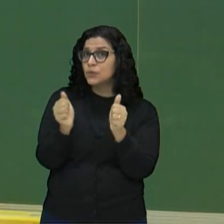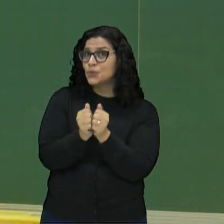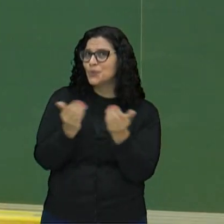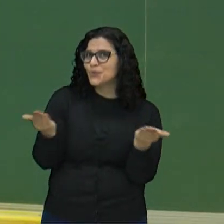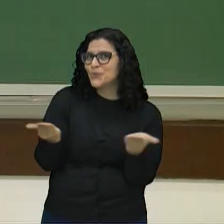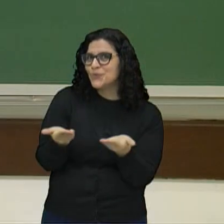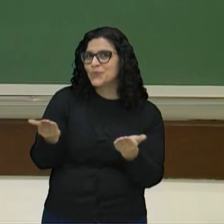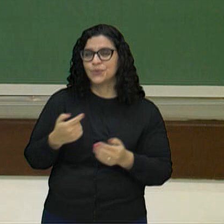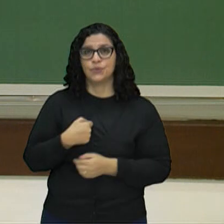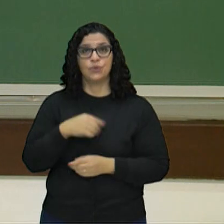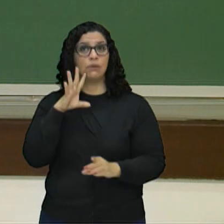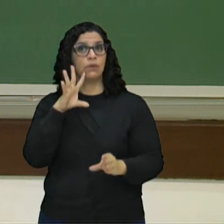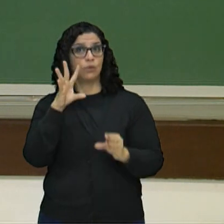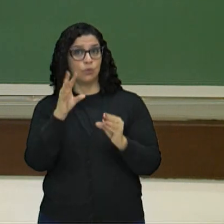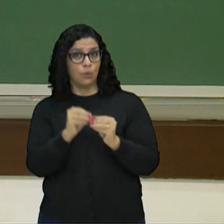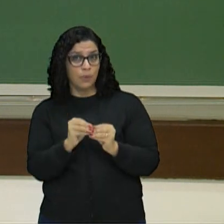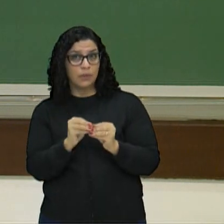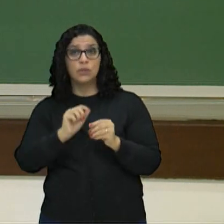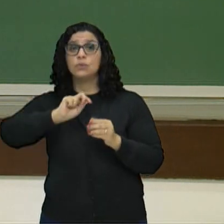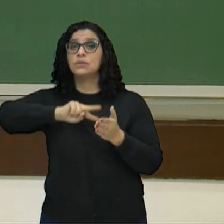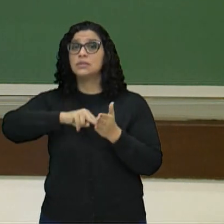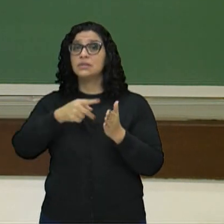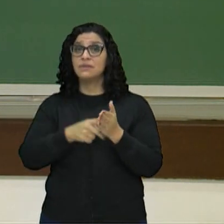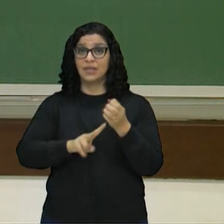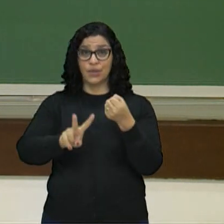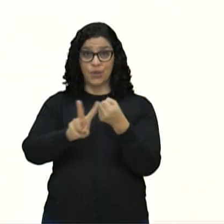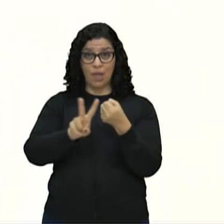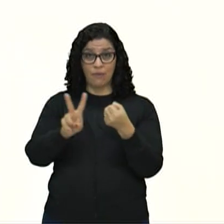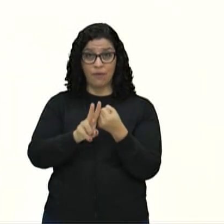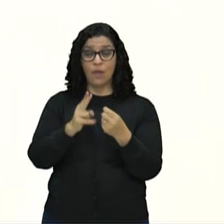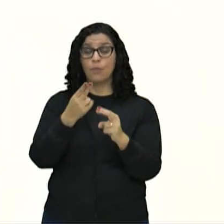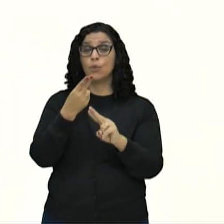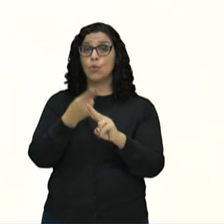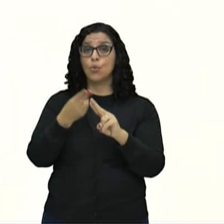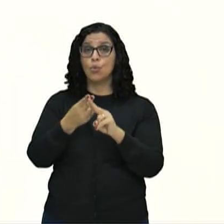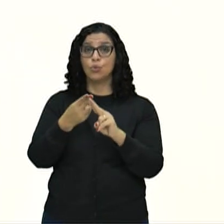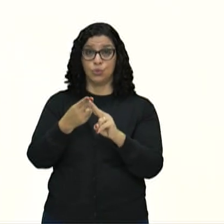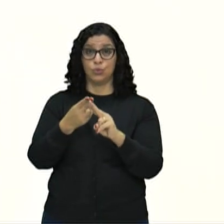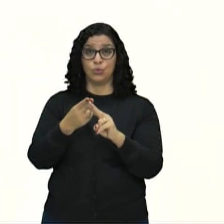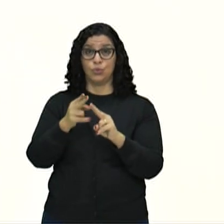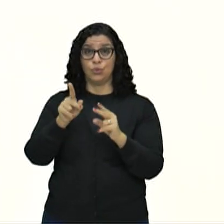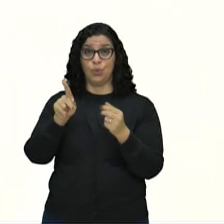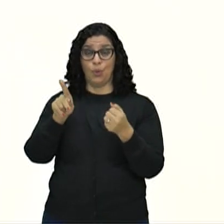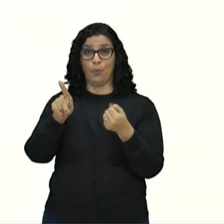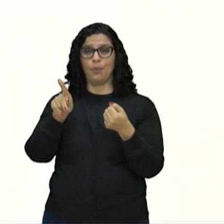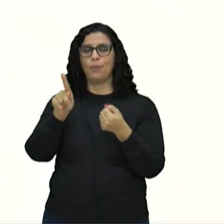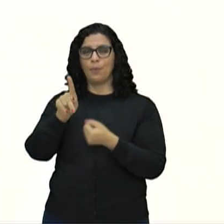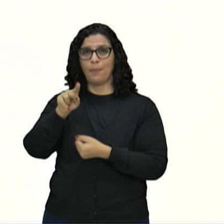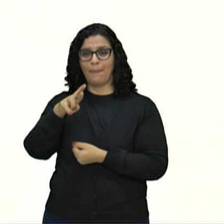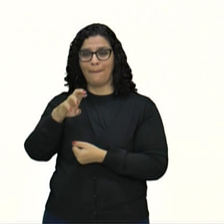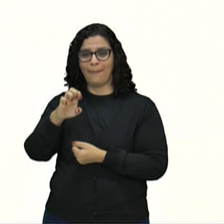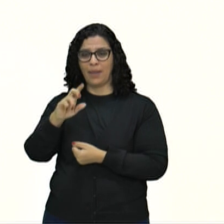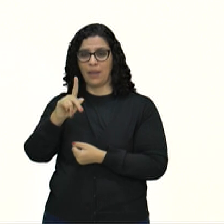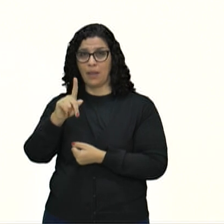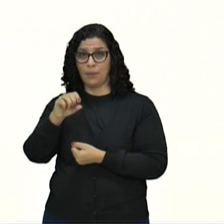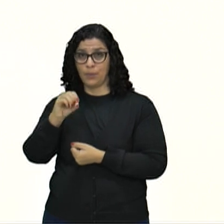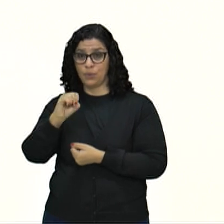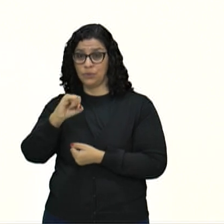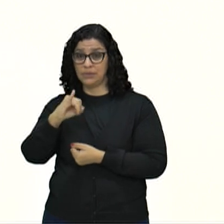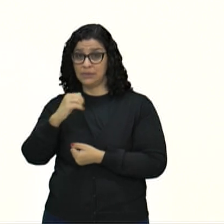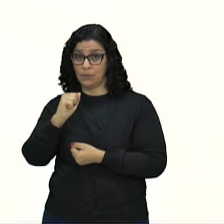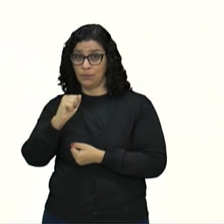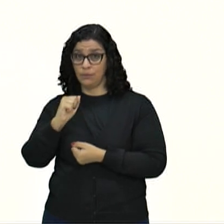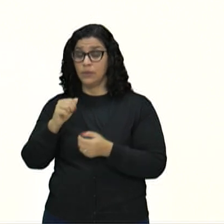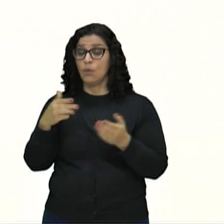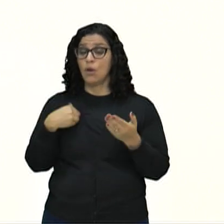hoje. Compreender a regência verbal com o uso de preposições. Compreender que na norma